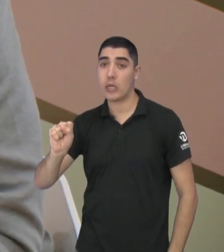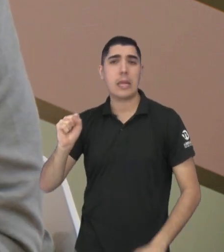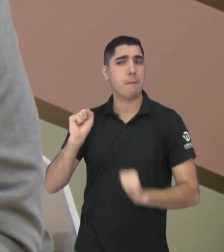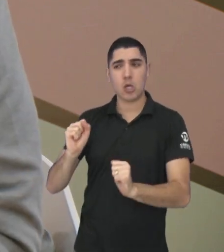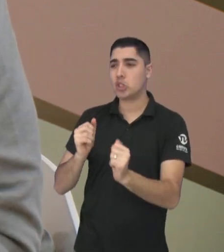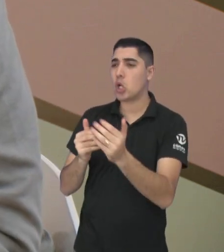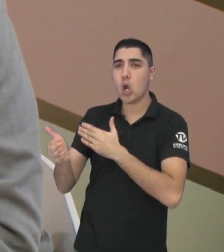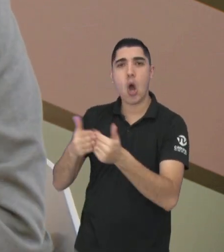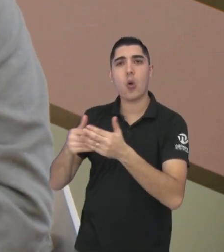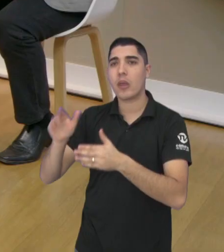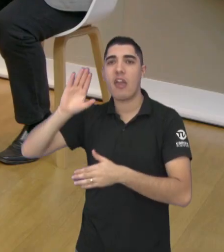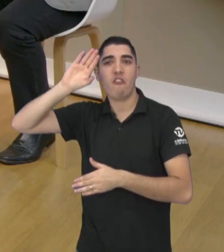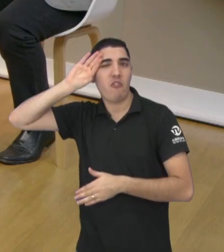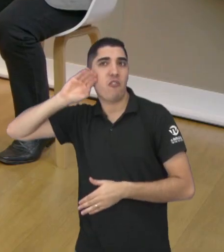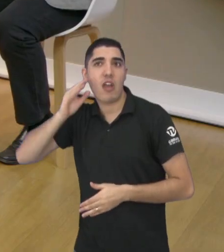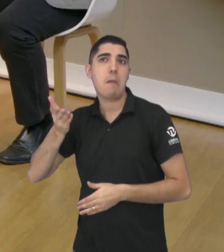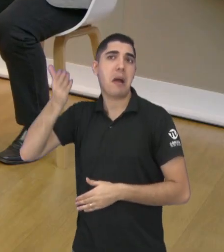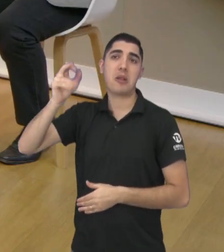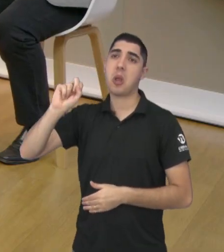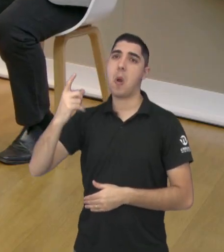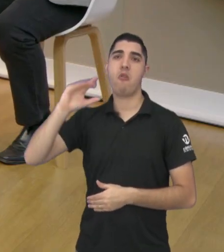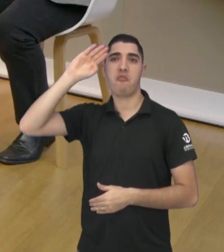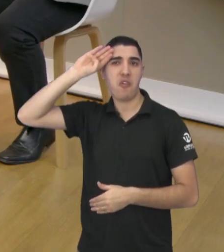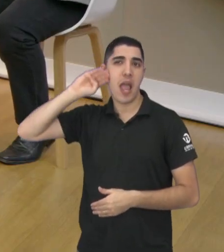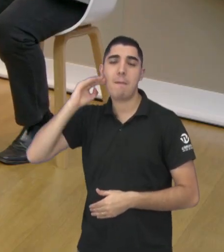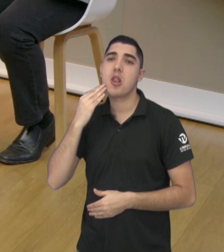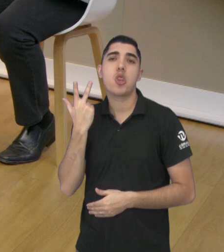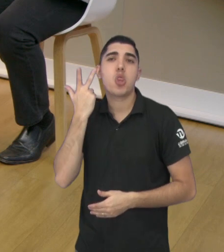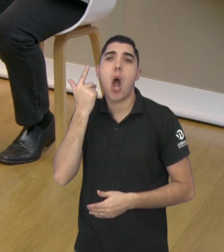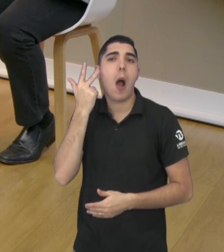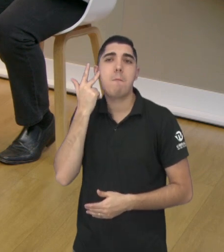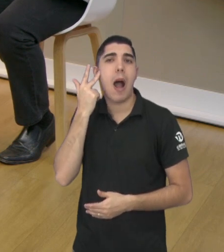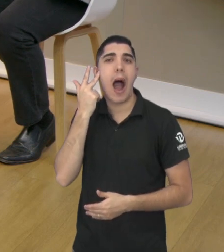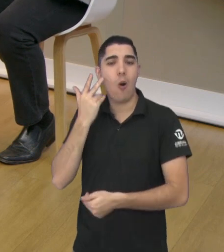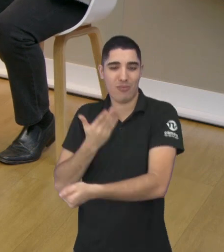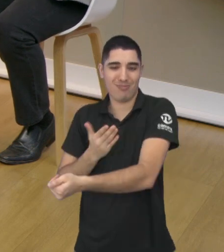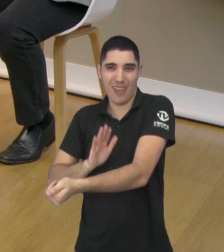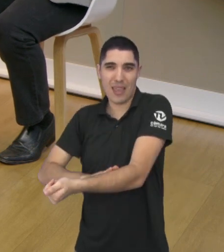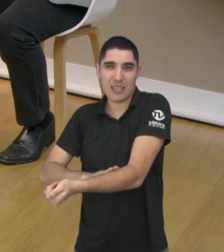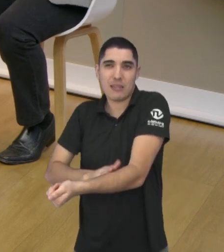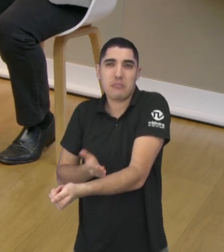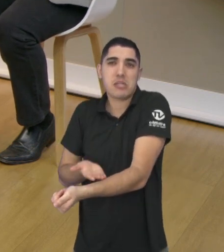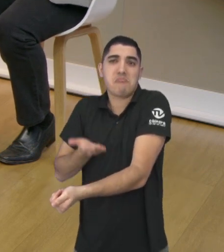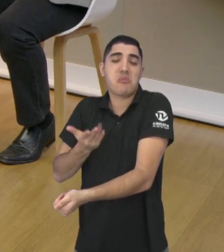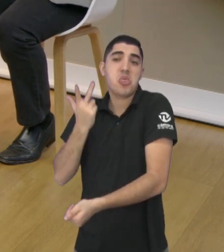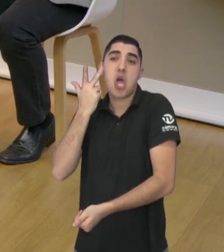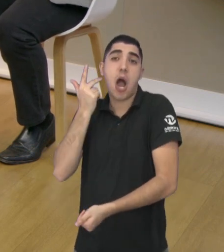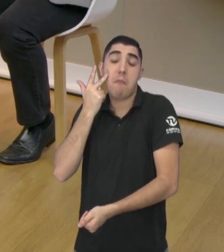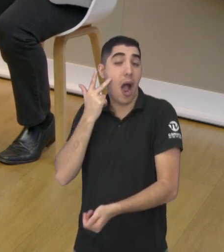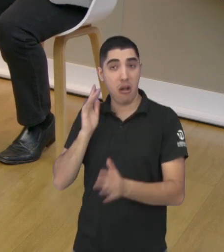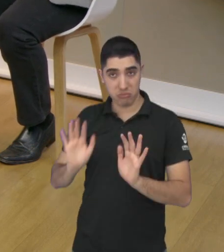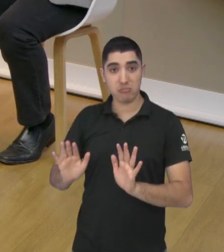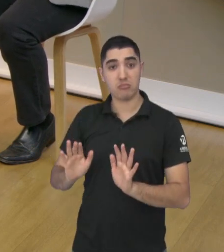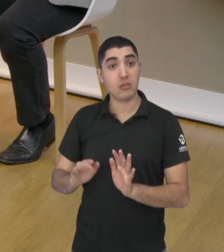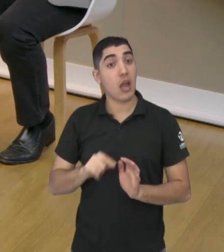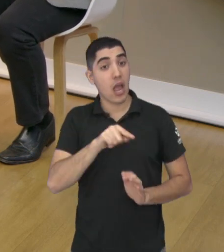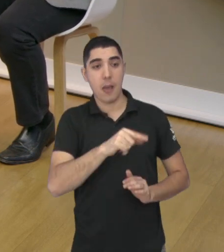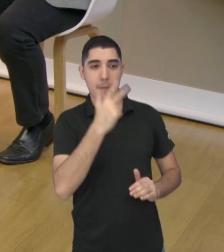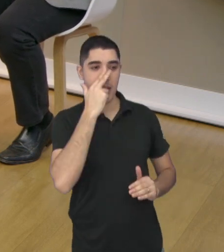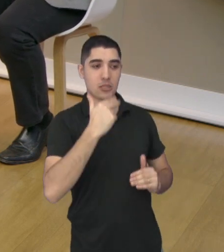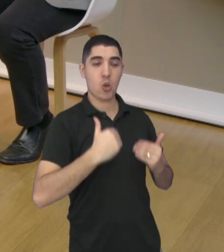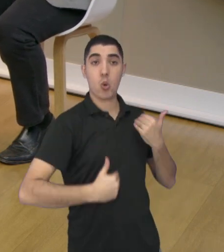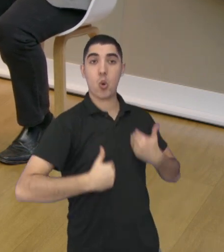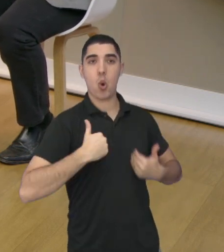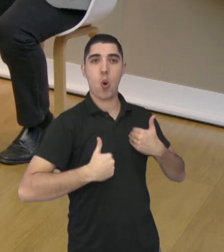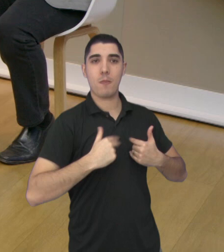temperatura. Ah, não precisa ser aquela febre alta. Não é febre alta. Febre alta é uma defesa. Febre alta é um